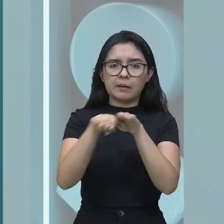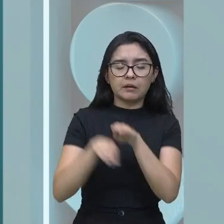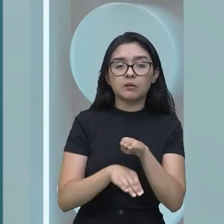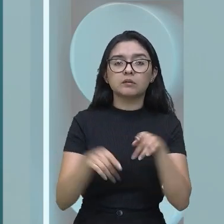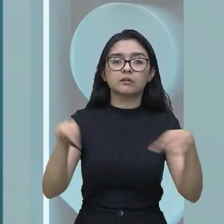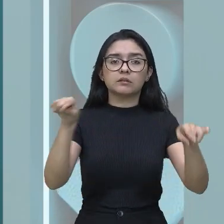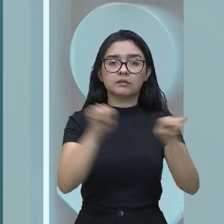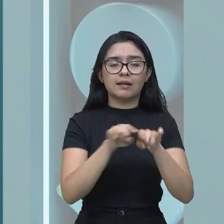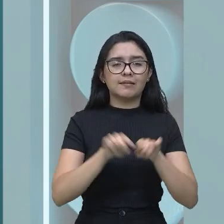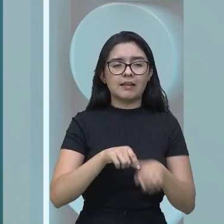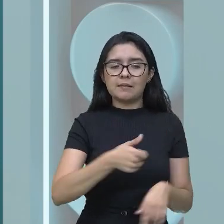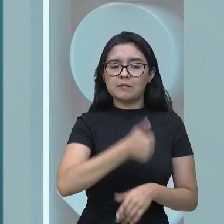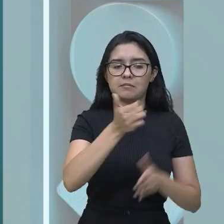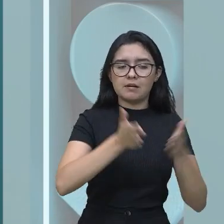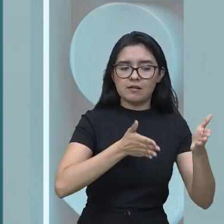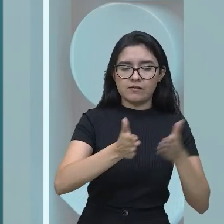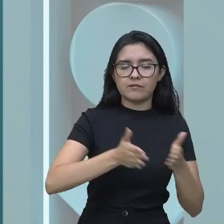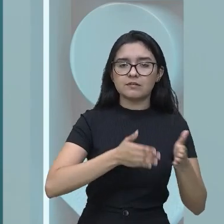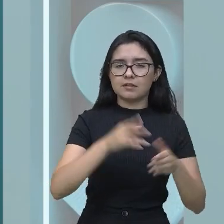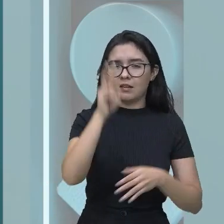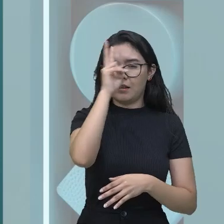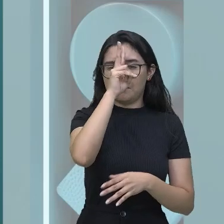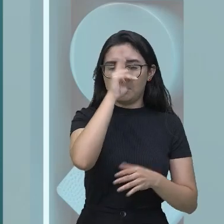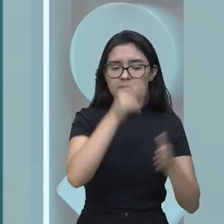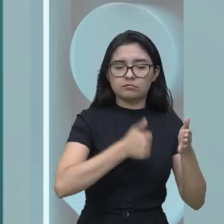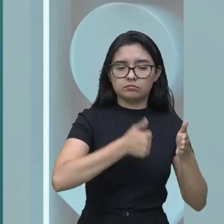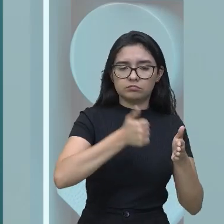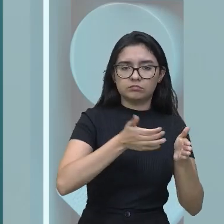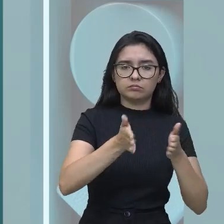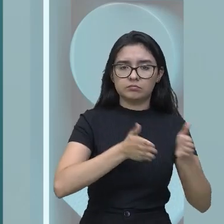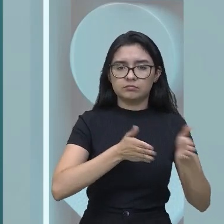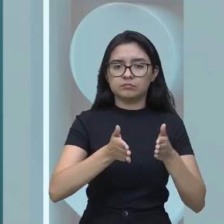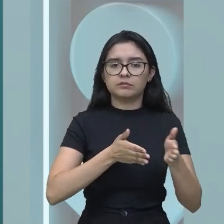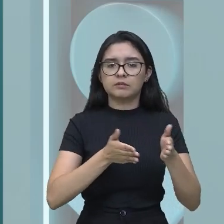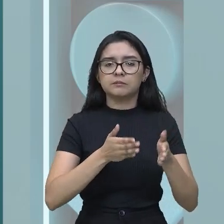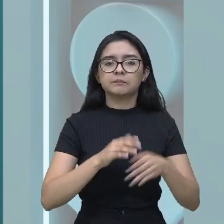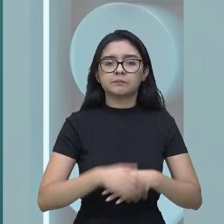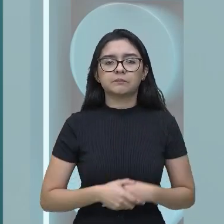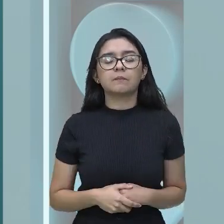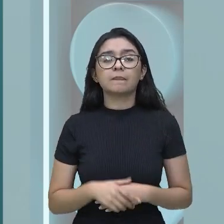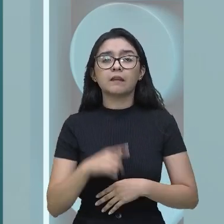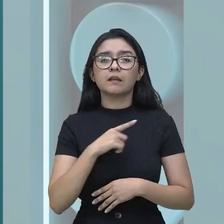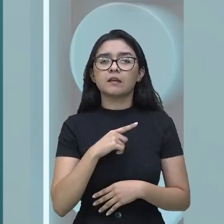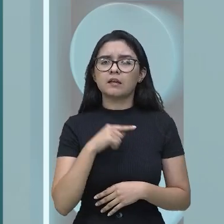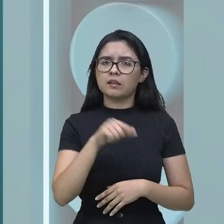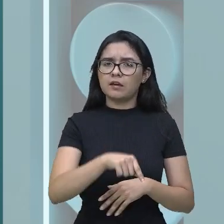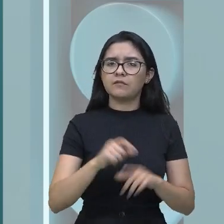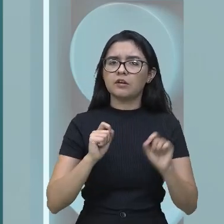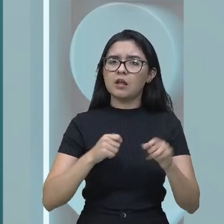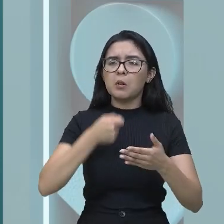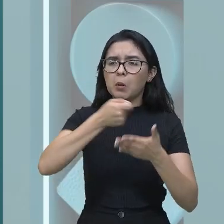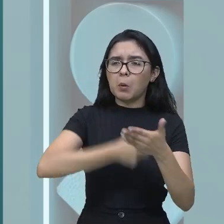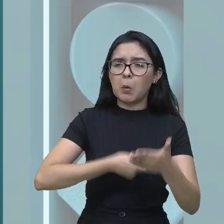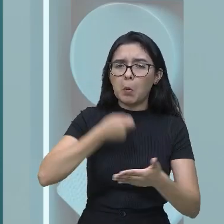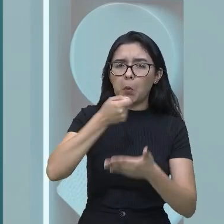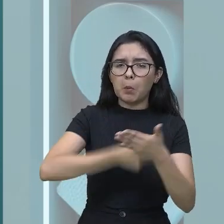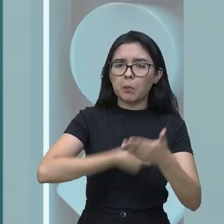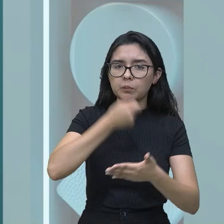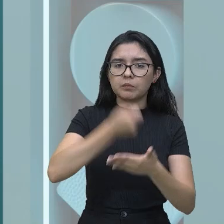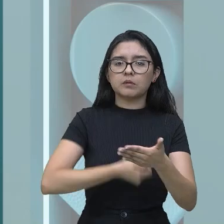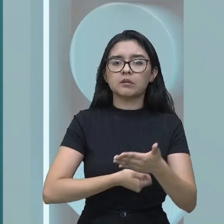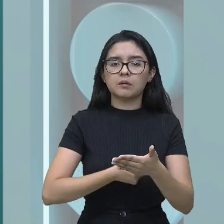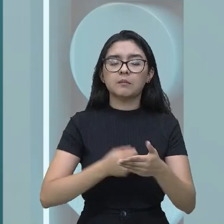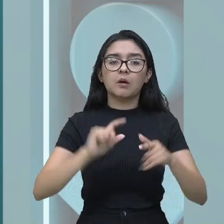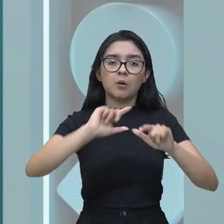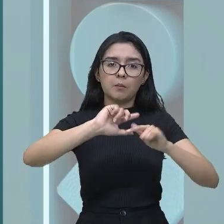lá da primeira fase Lembrando que a primeira fase é a fase heróica Aquela fase que foi a luta exatamente para fazer o